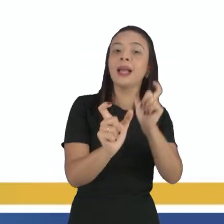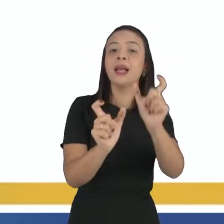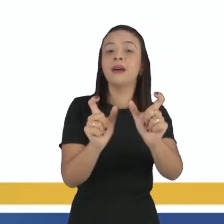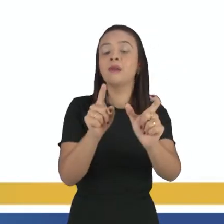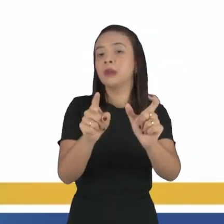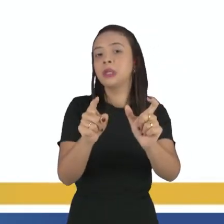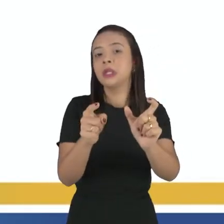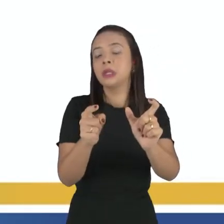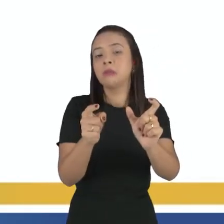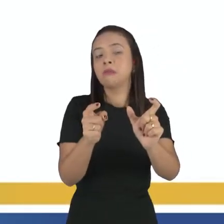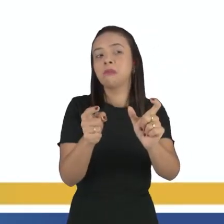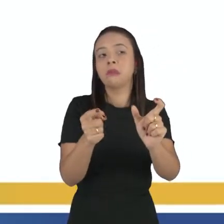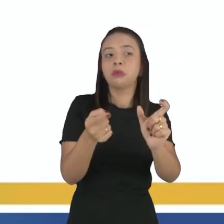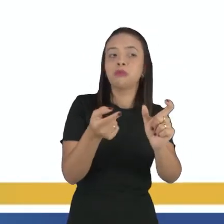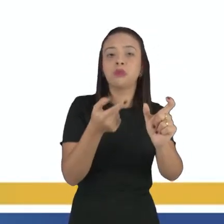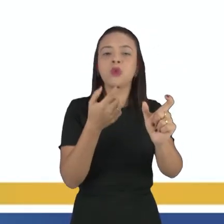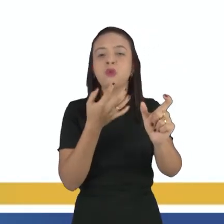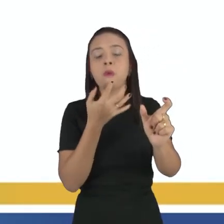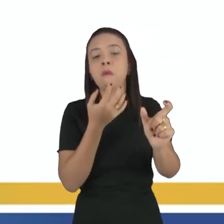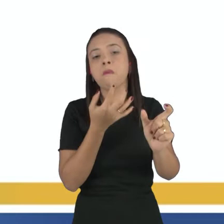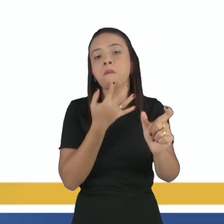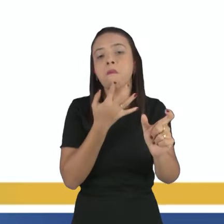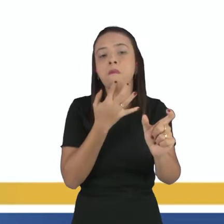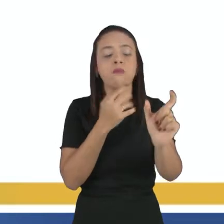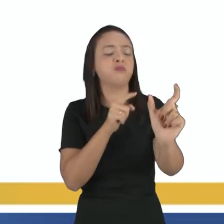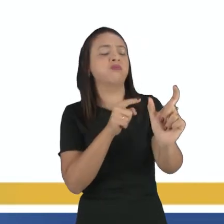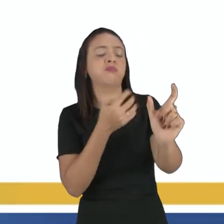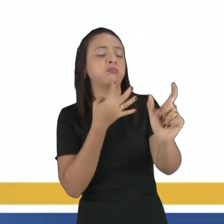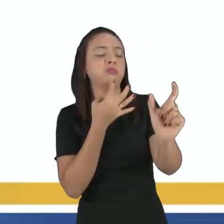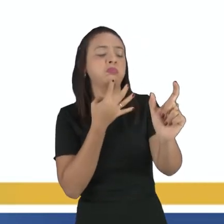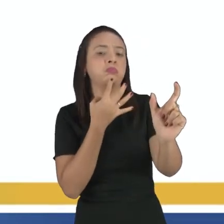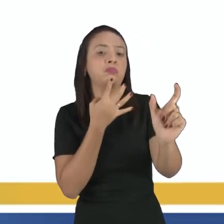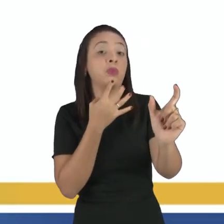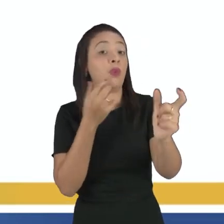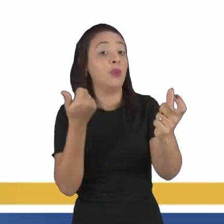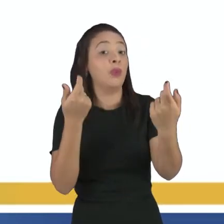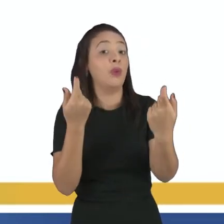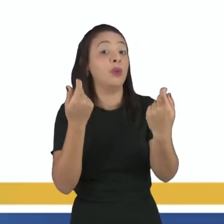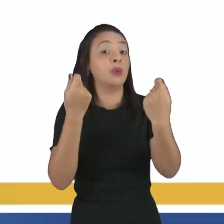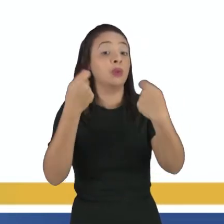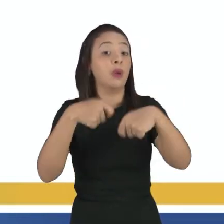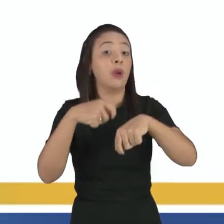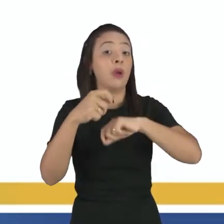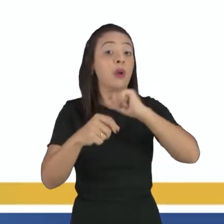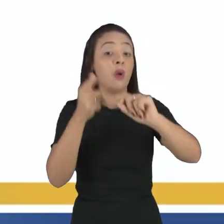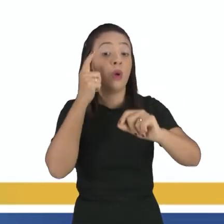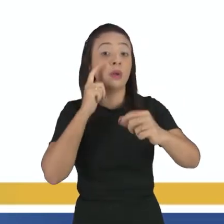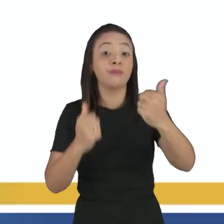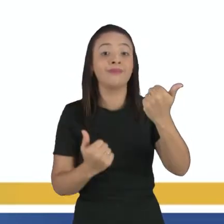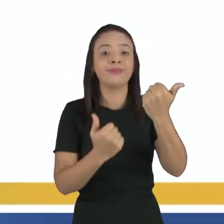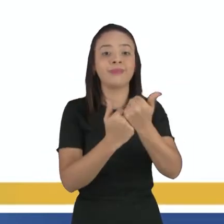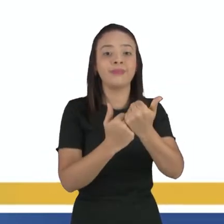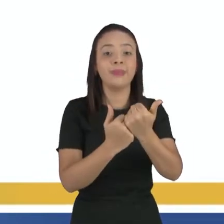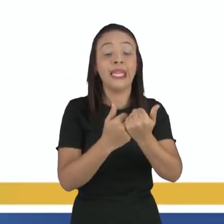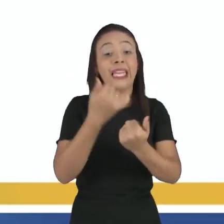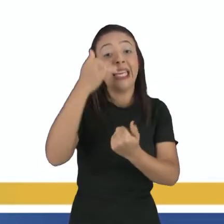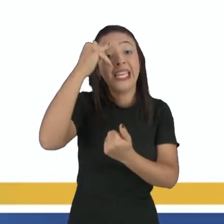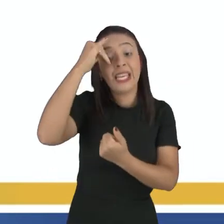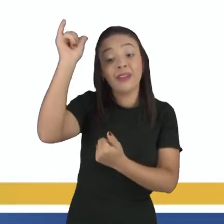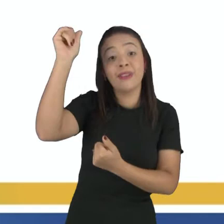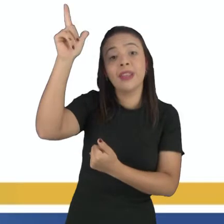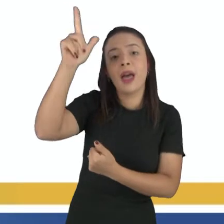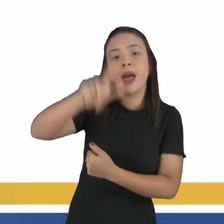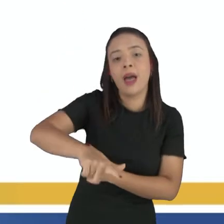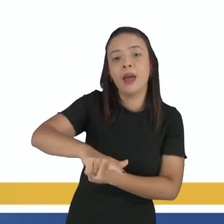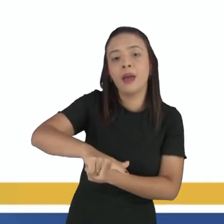tá eu não tenha tanta familiaridade né é revisitar as repetições ou se repetir colocar